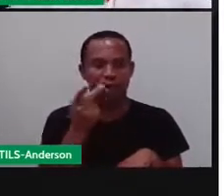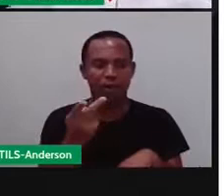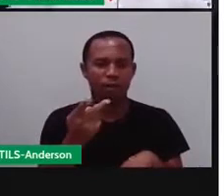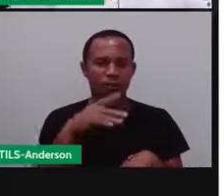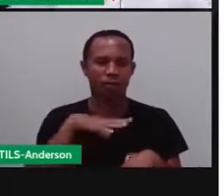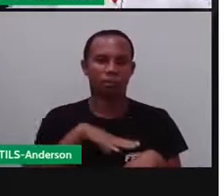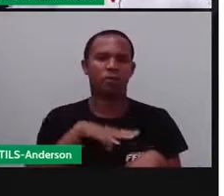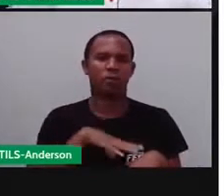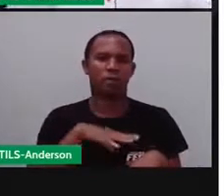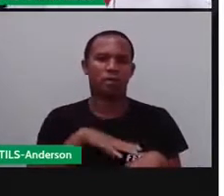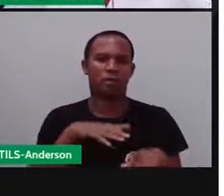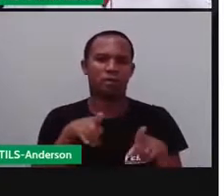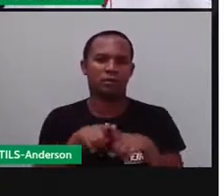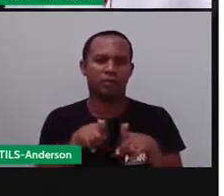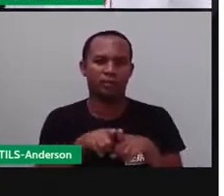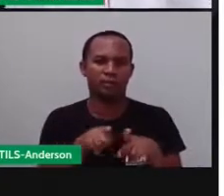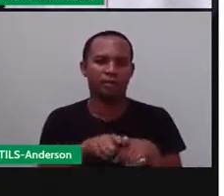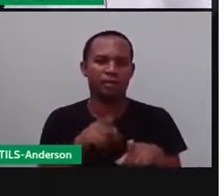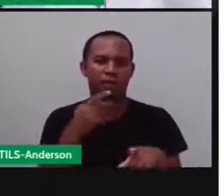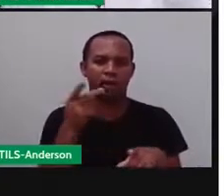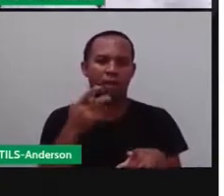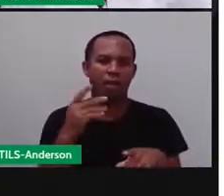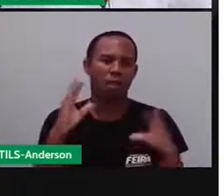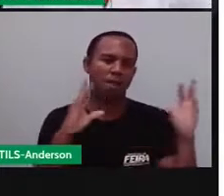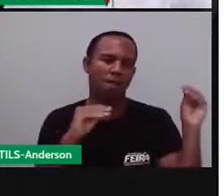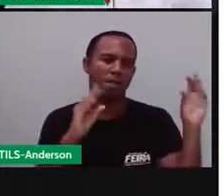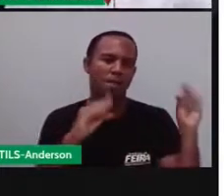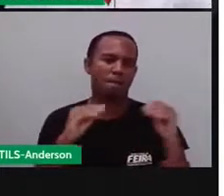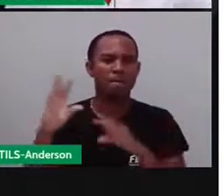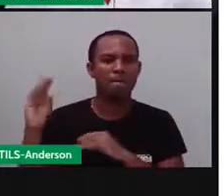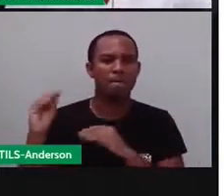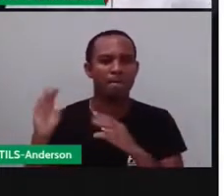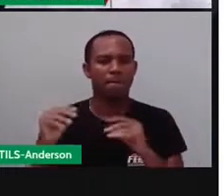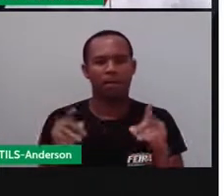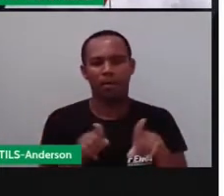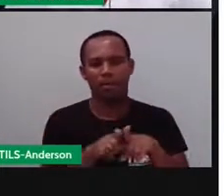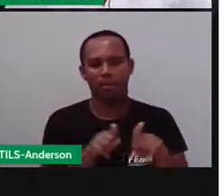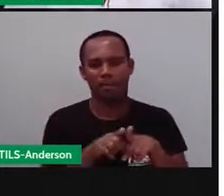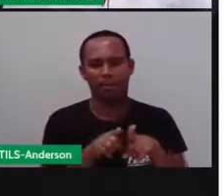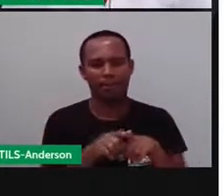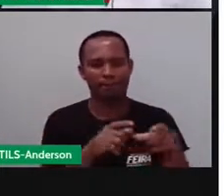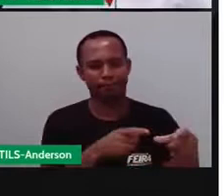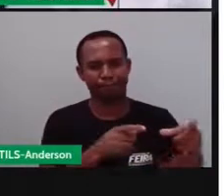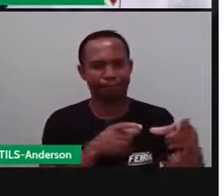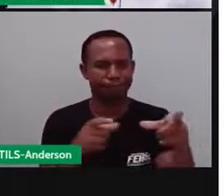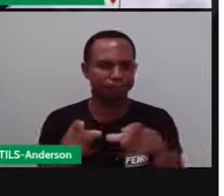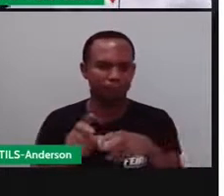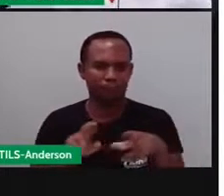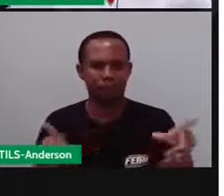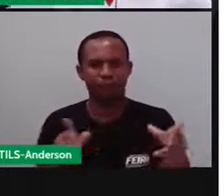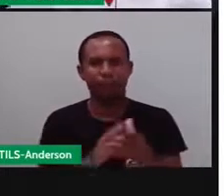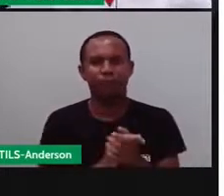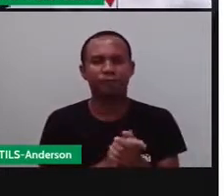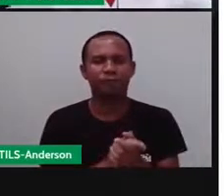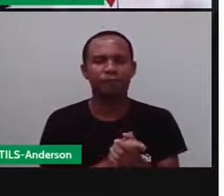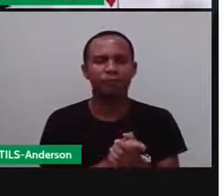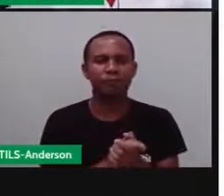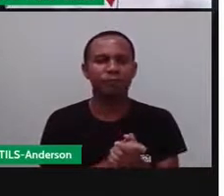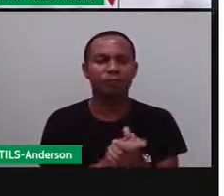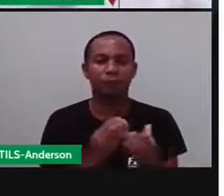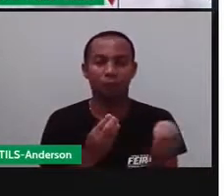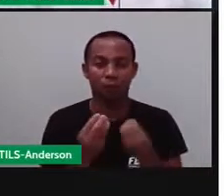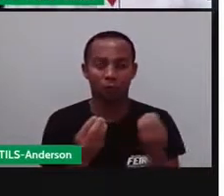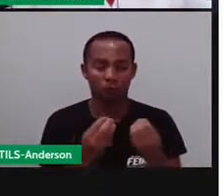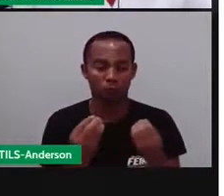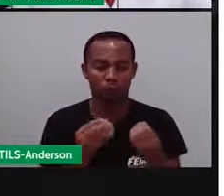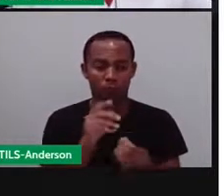outros países, falam o quê? O espanhol, como a Argentina, o Chile, Colômbia, né? E aí, por isso